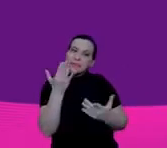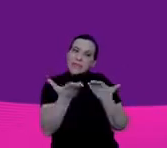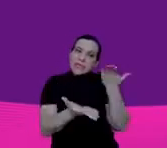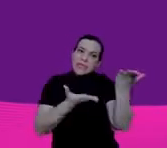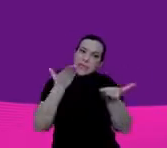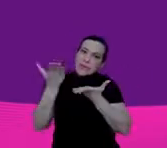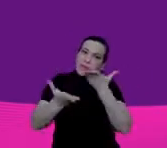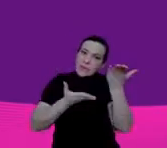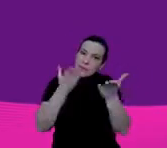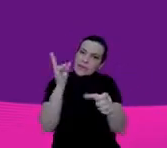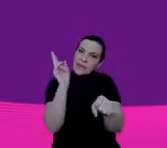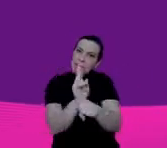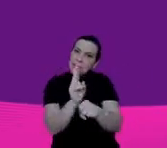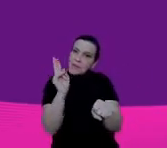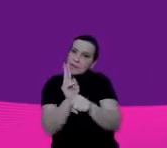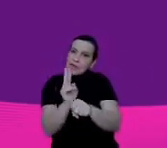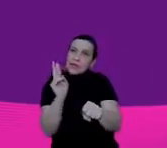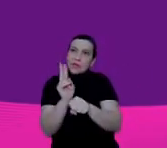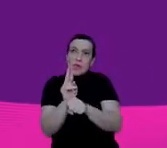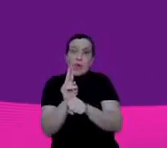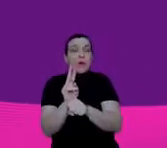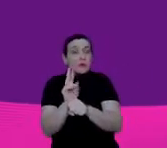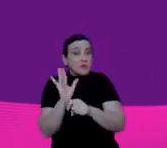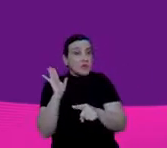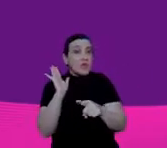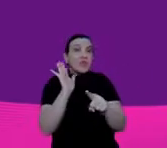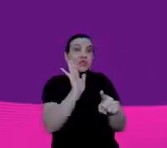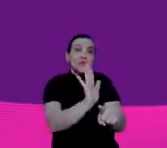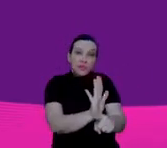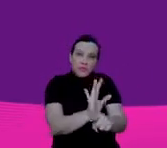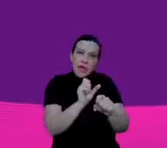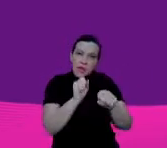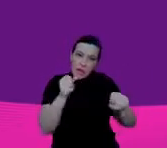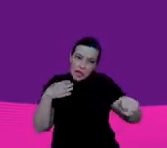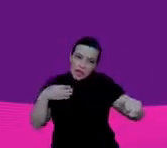neuroprotetor, né, de um tratamento que permita intervir na história natural da